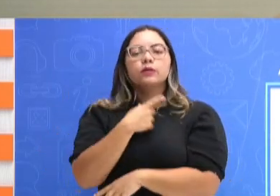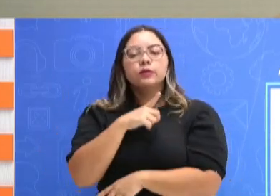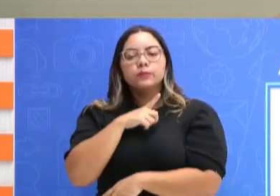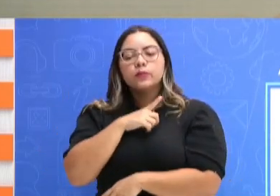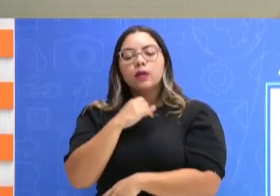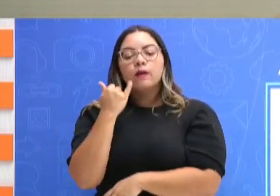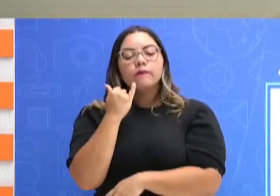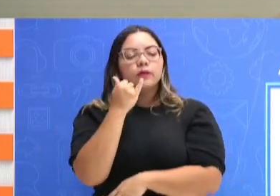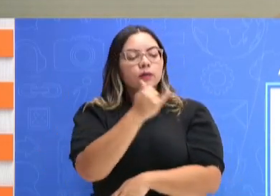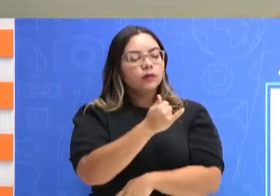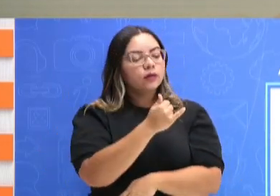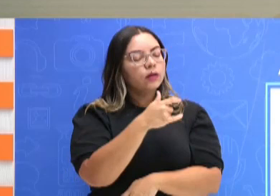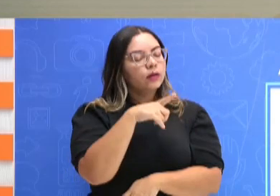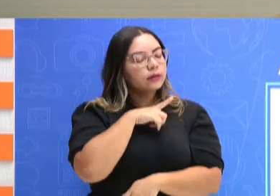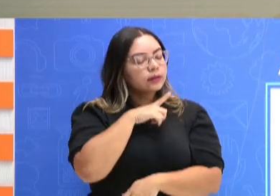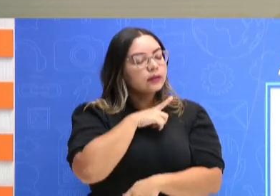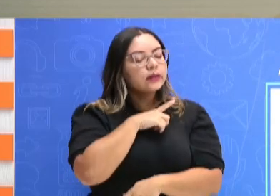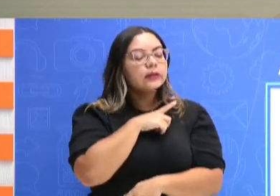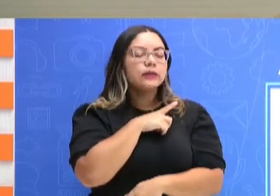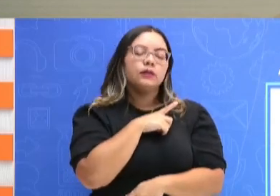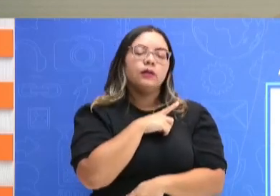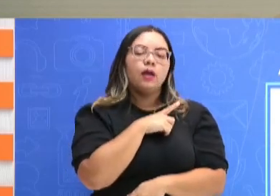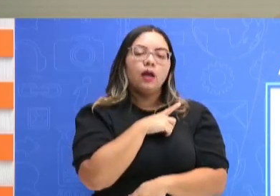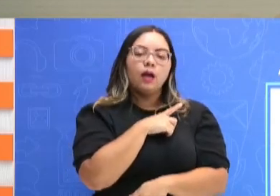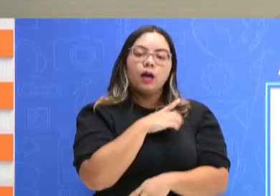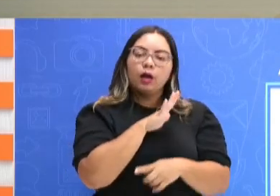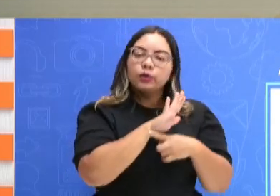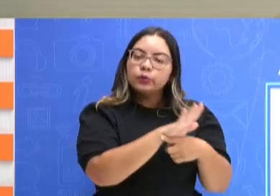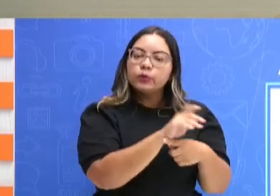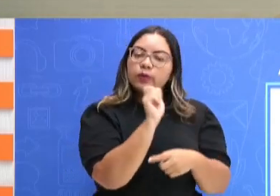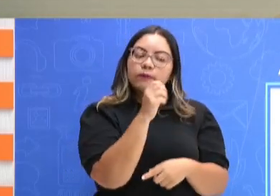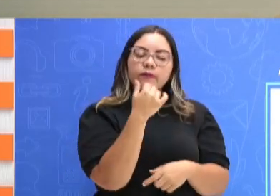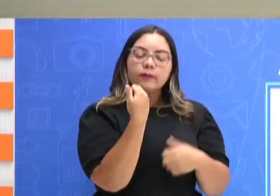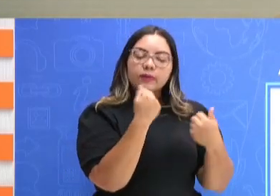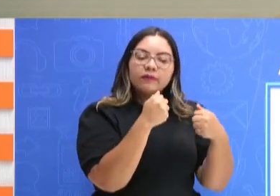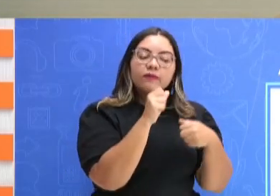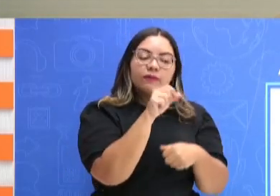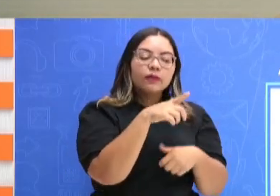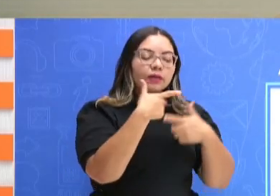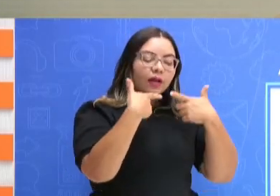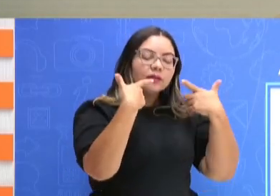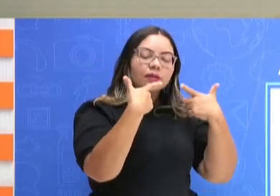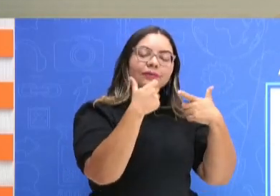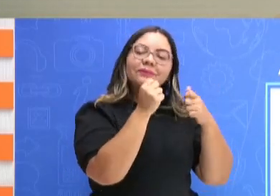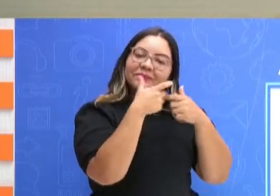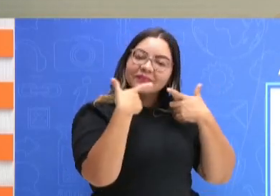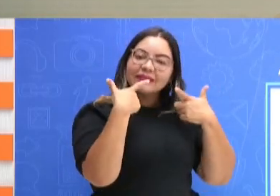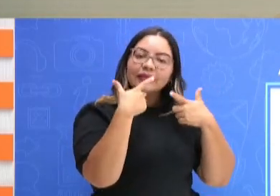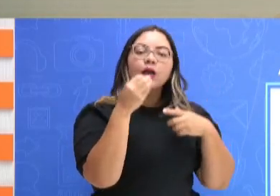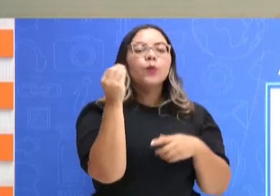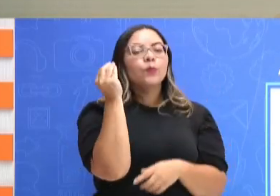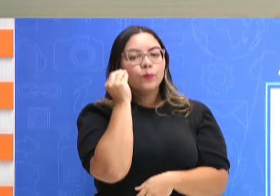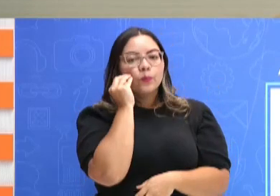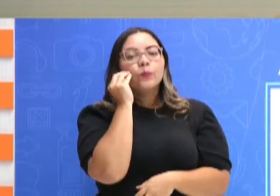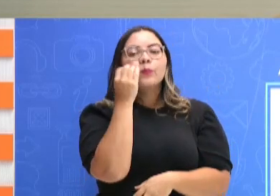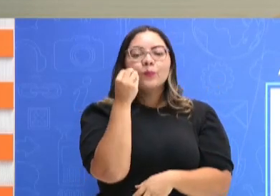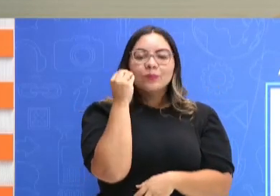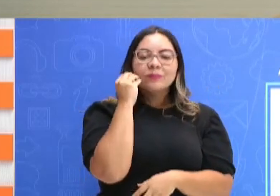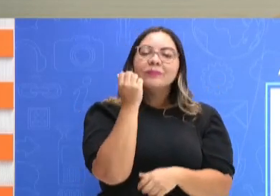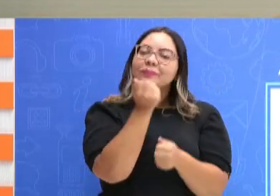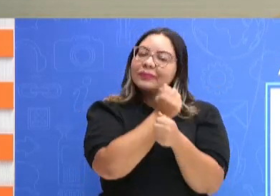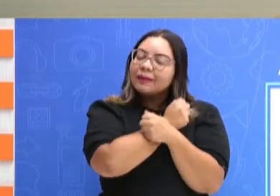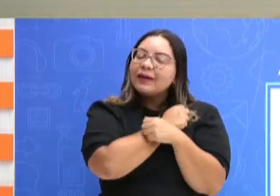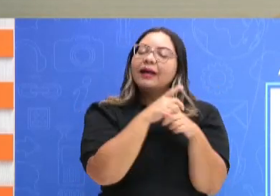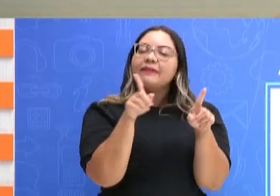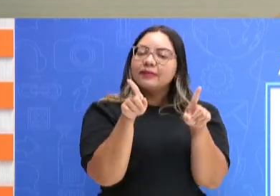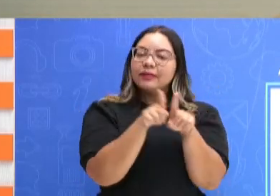filha, dê o tratamento que você gostaria de receber. Se você quer um sorriso, sorria. Se você quer um beijo, beije. Se você quer um